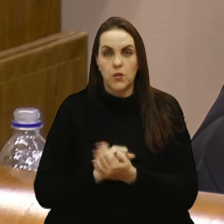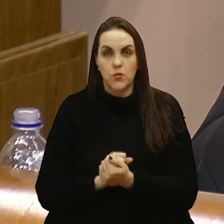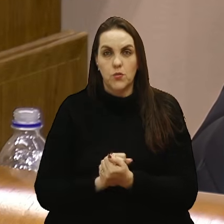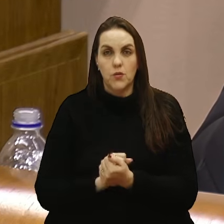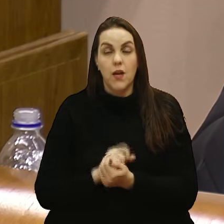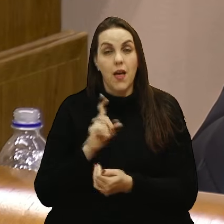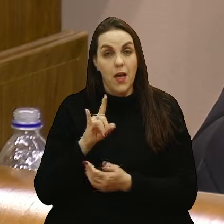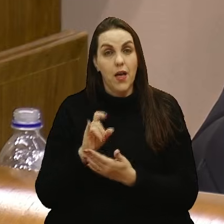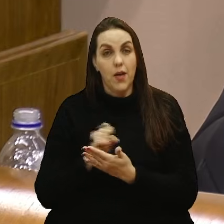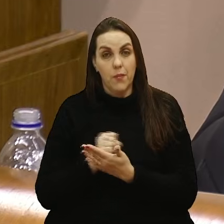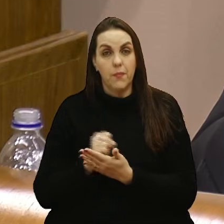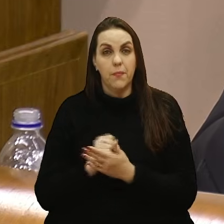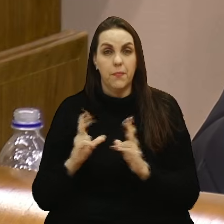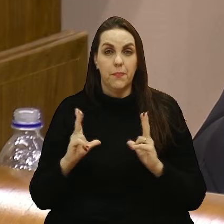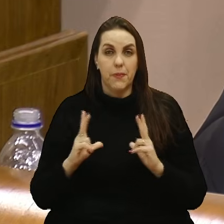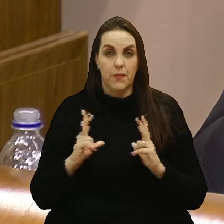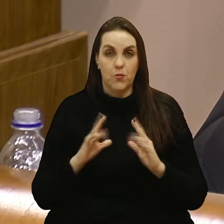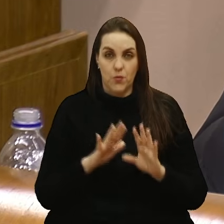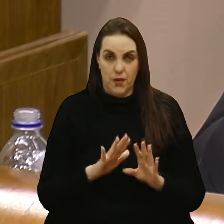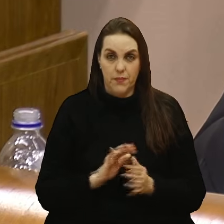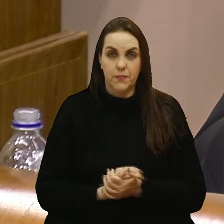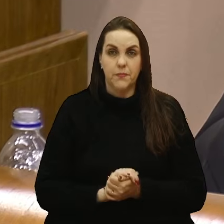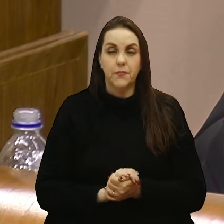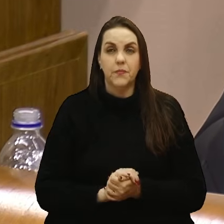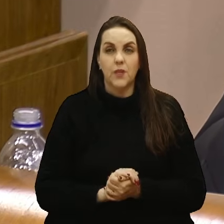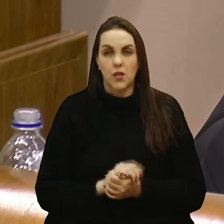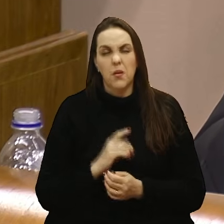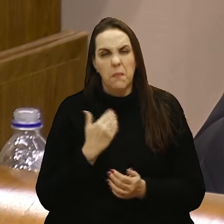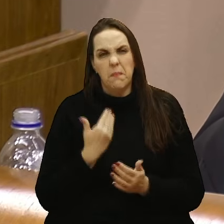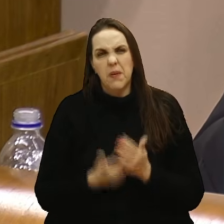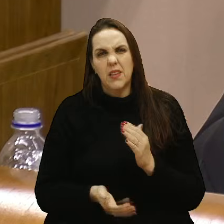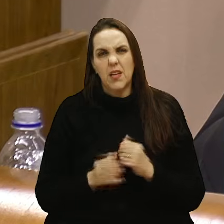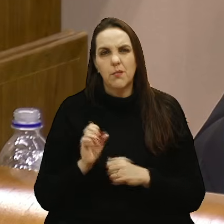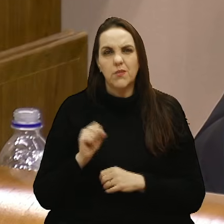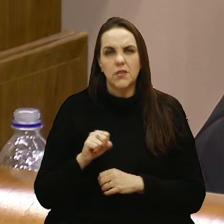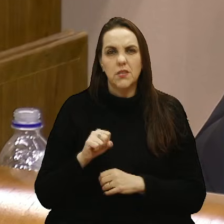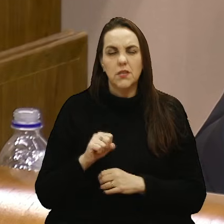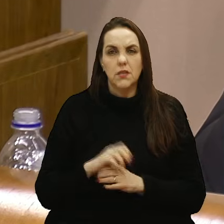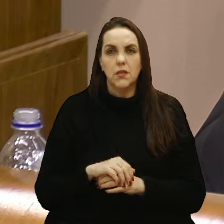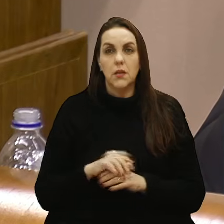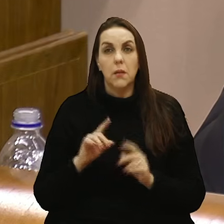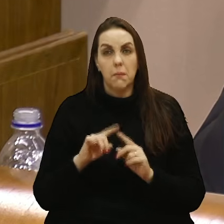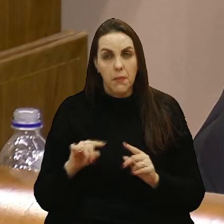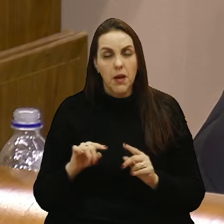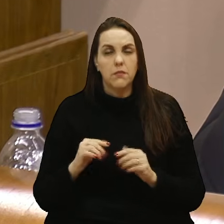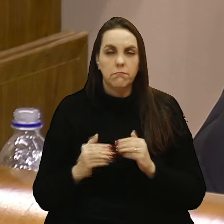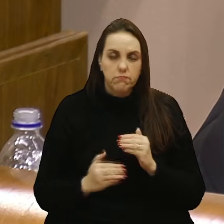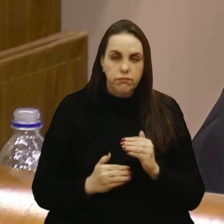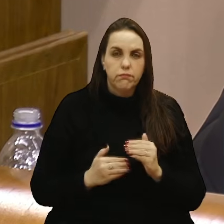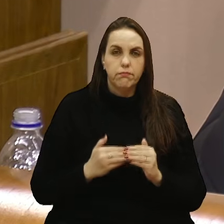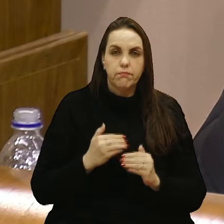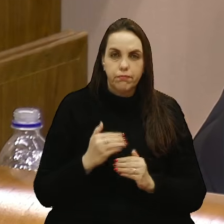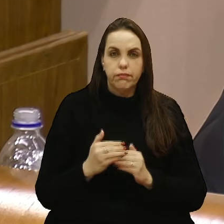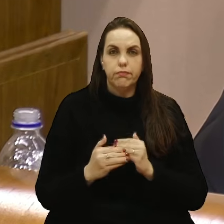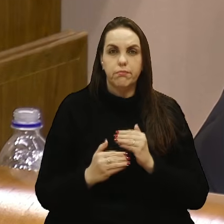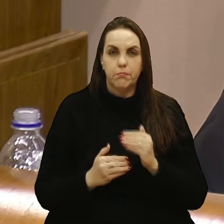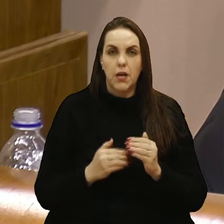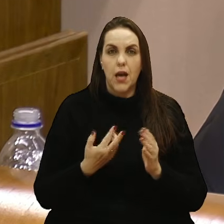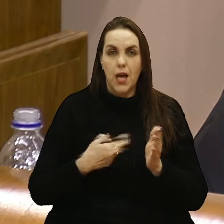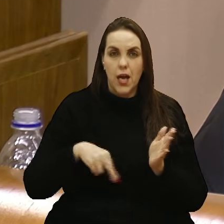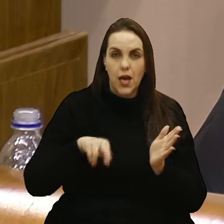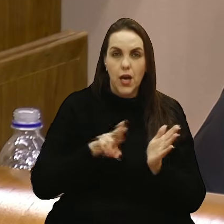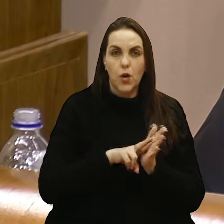contratos com empresas privadas. Tá? Andamos perdendo sim, só que nós estamos gradativamente recuperando esses